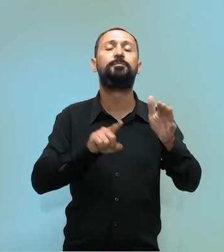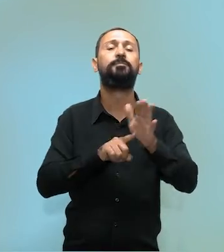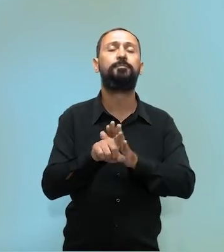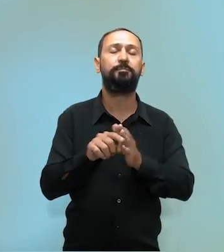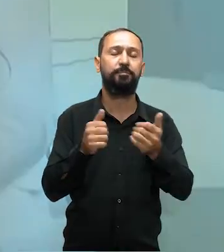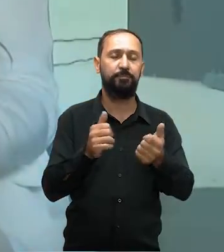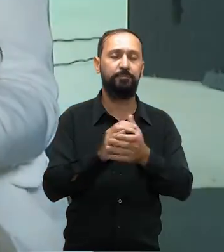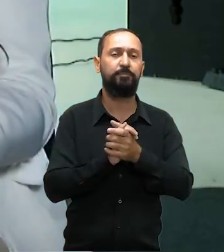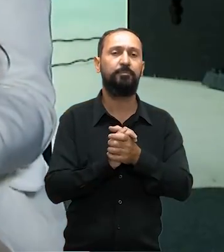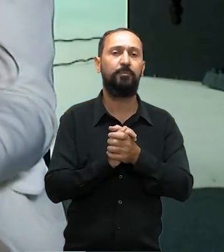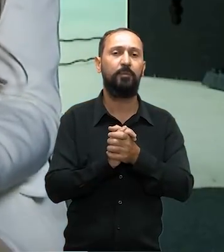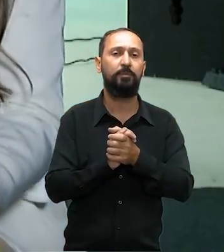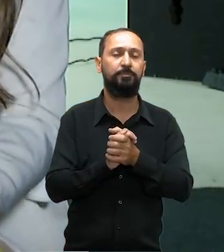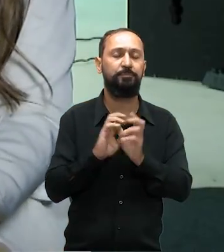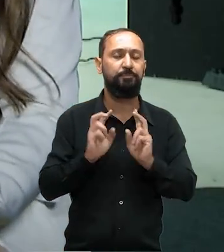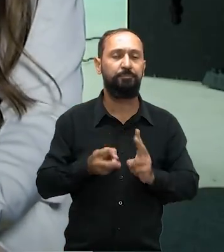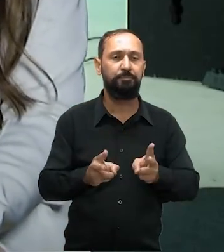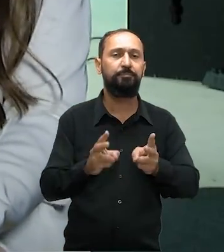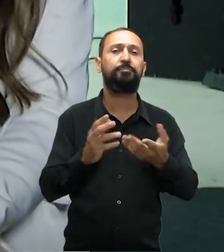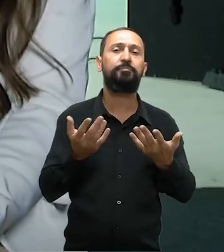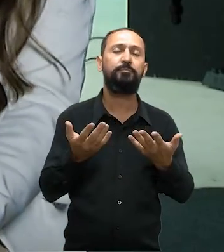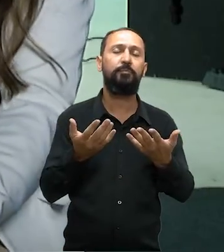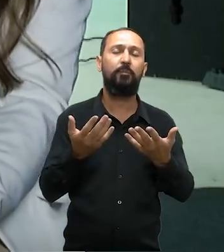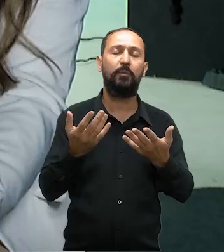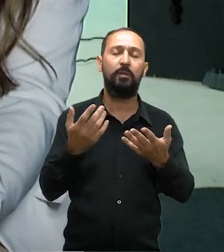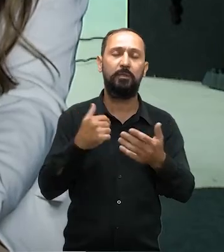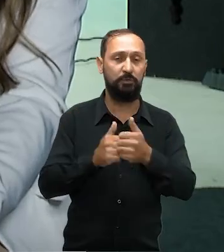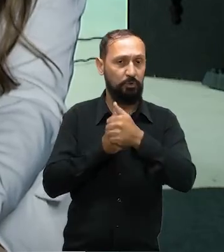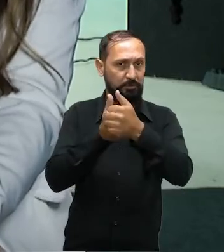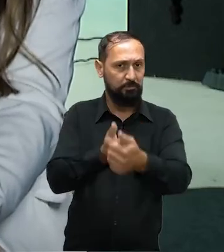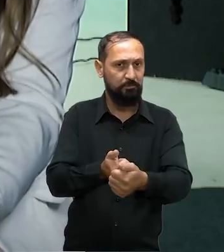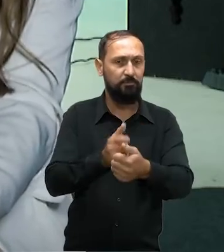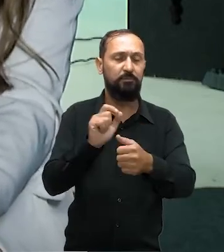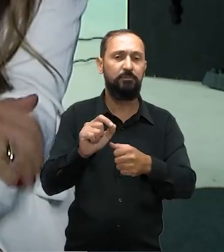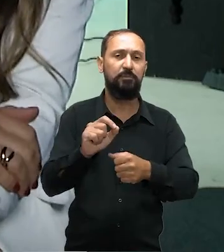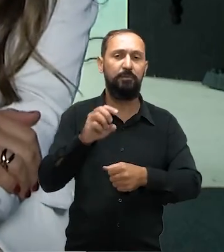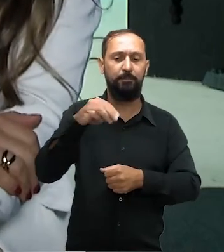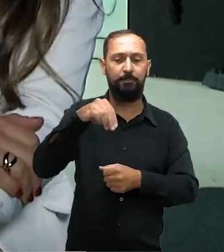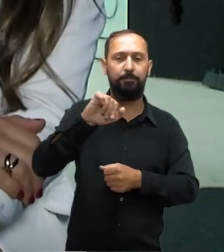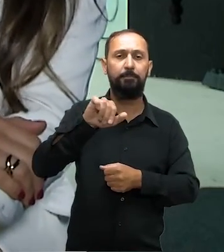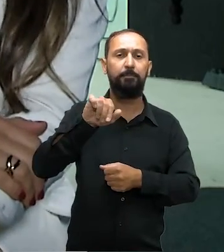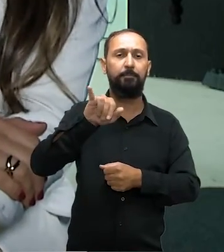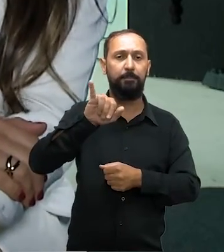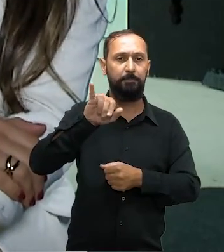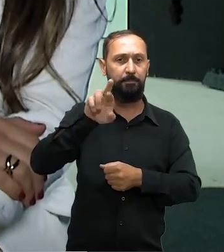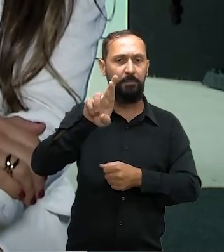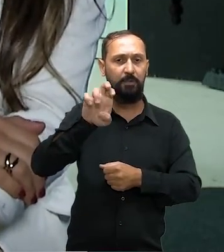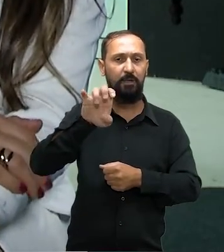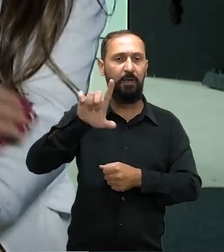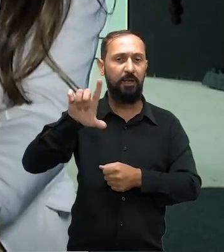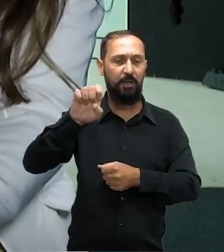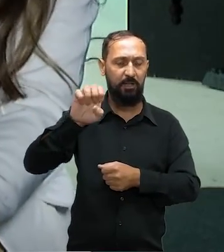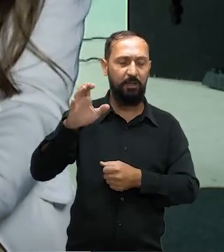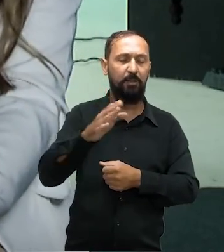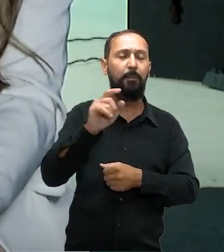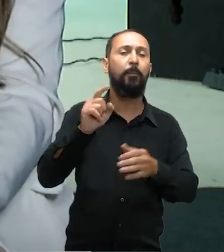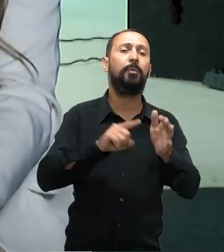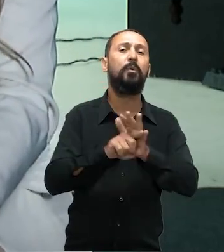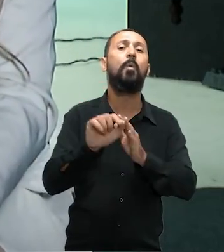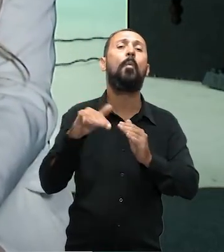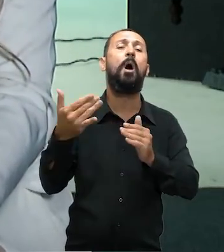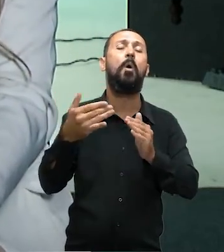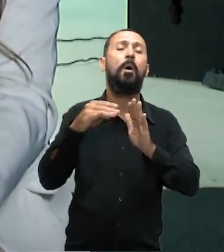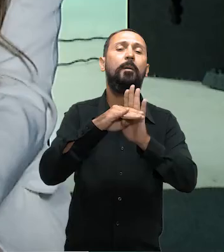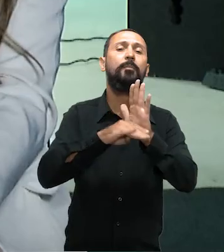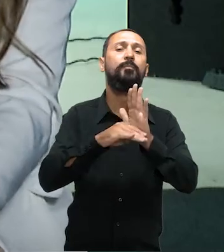pergunta. Qual que é, Areta? Muito bem, dando continuidade aqui às perguntas dos nossos seguidores, a Mirelle Almeida quer saber quais são as